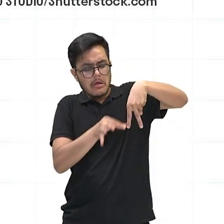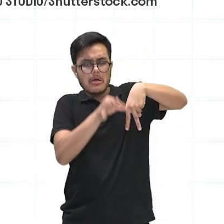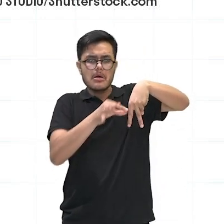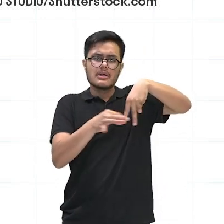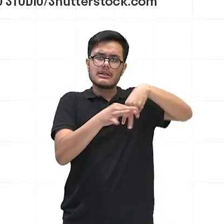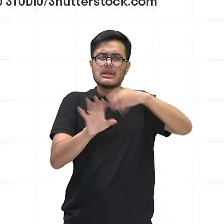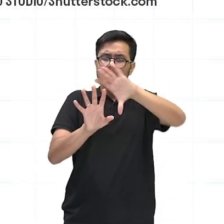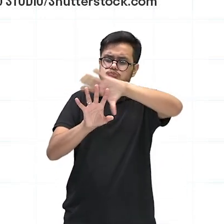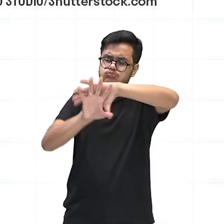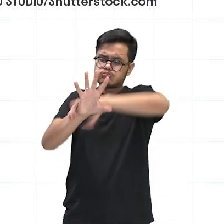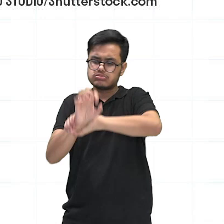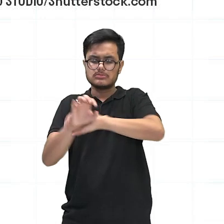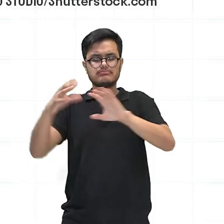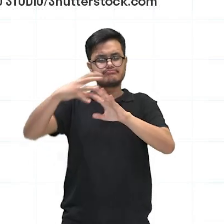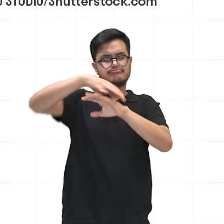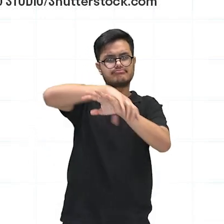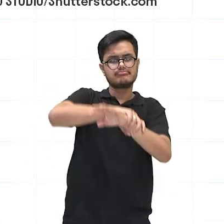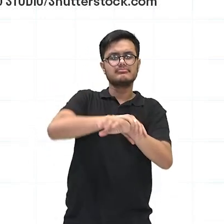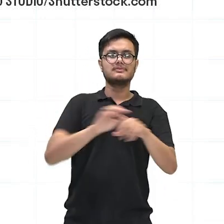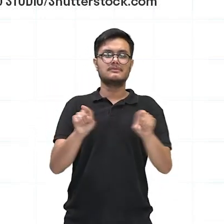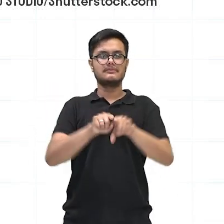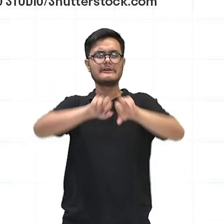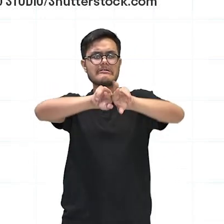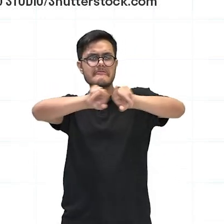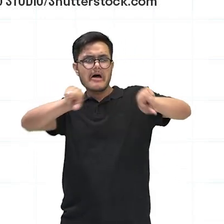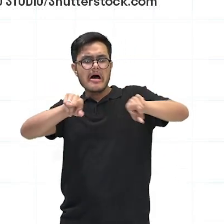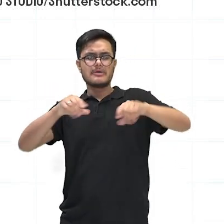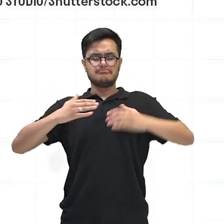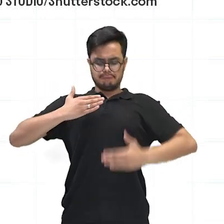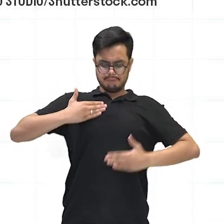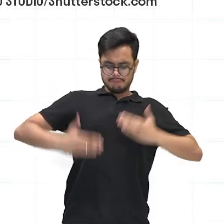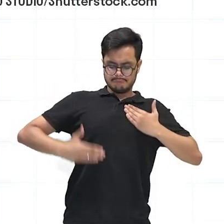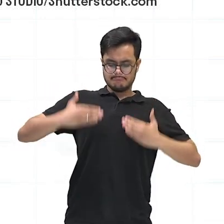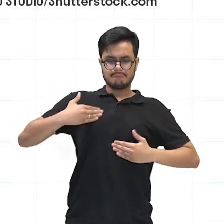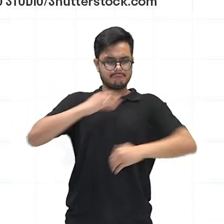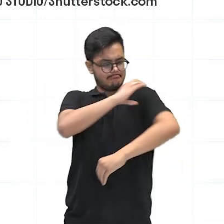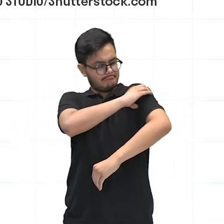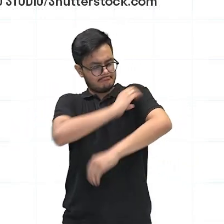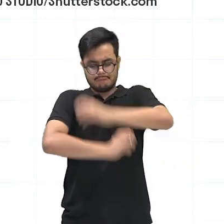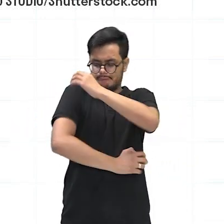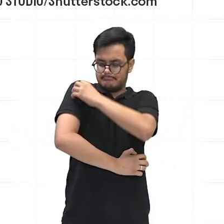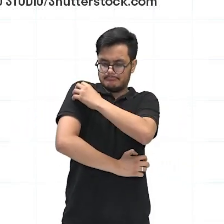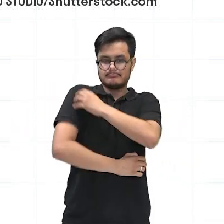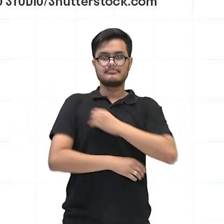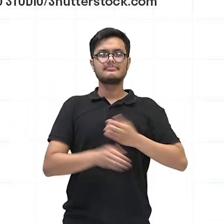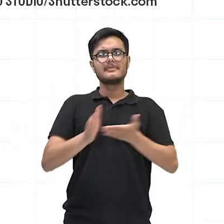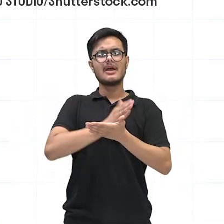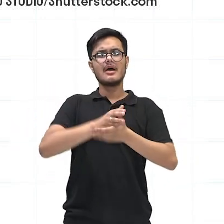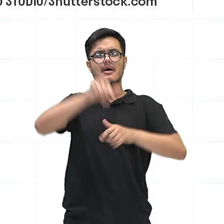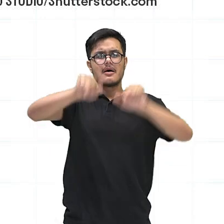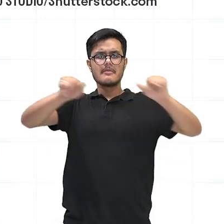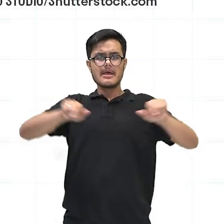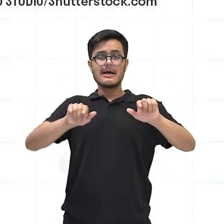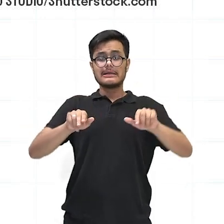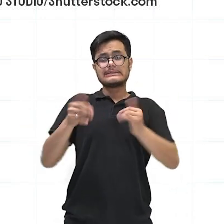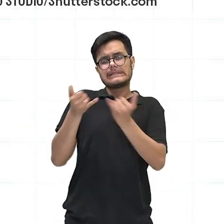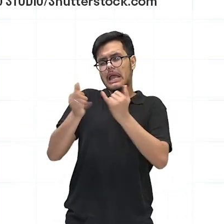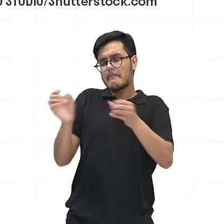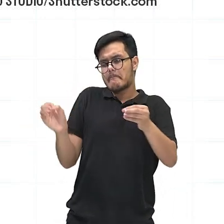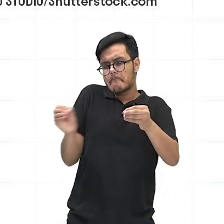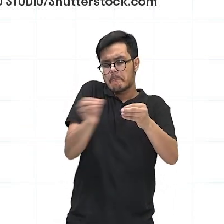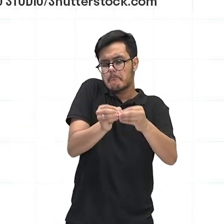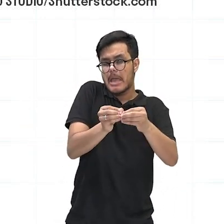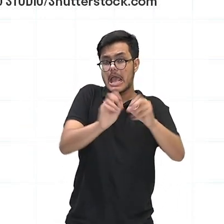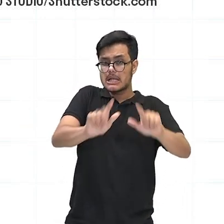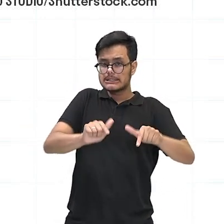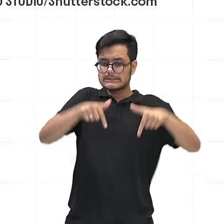luvas, cotoveleiras, protetores de coxa, tórax e braço. E isso para aquelas pessoas que estão mais próximas, ali é onde está